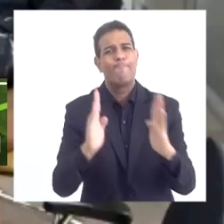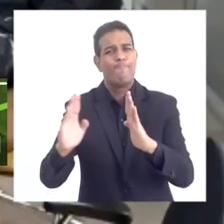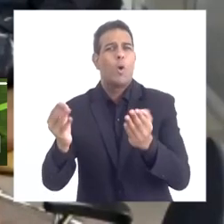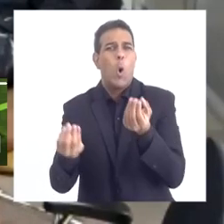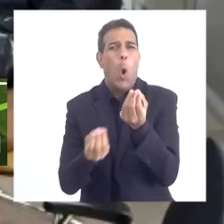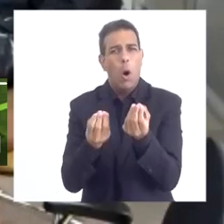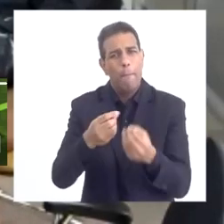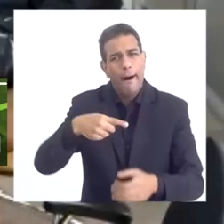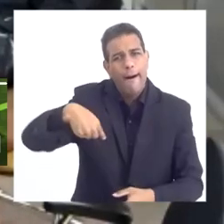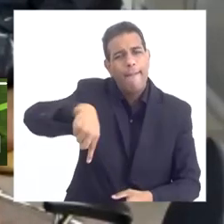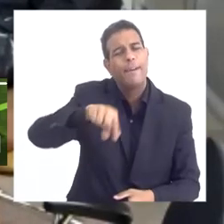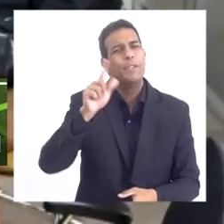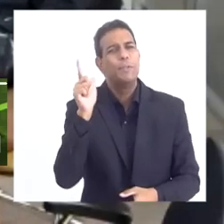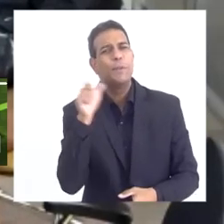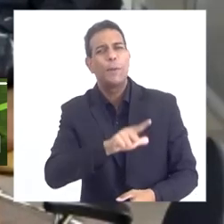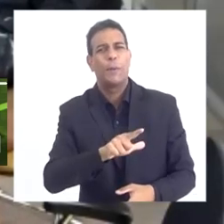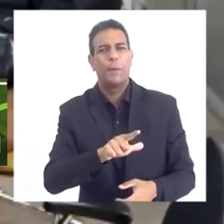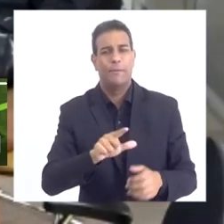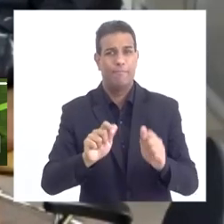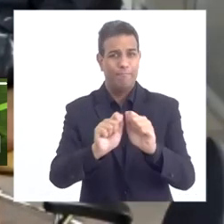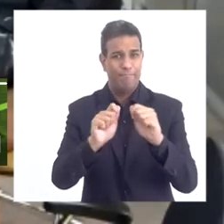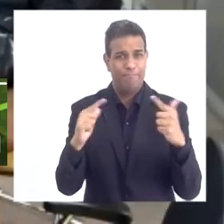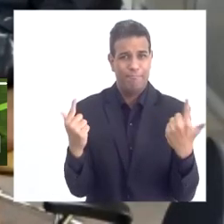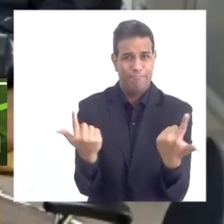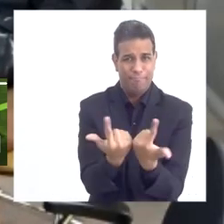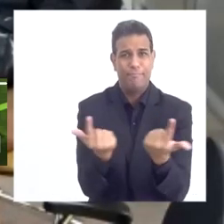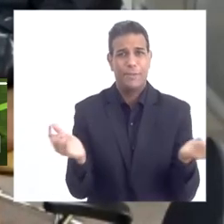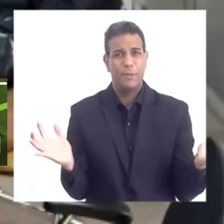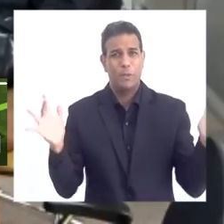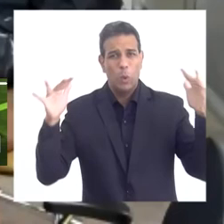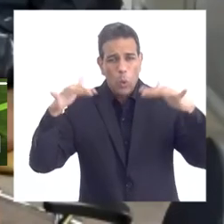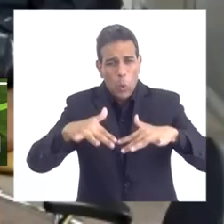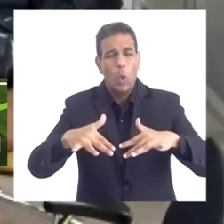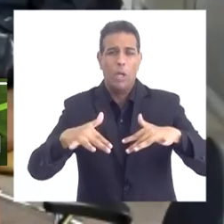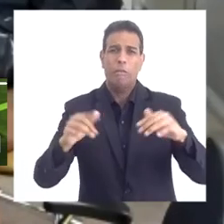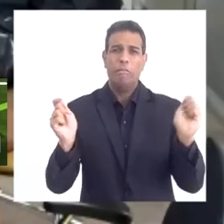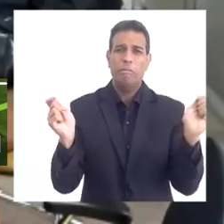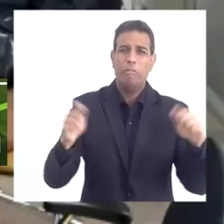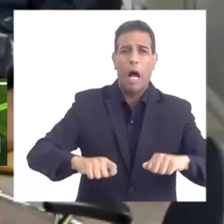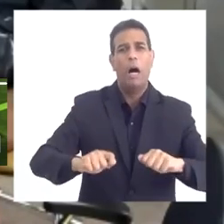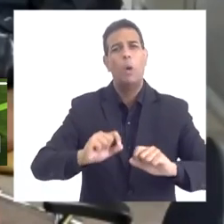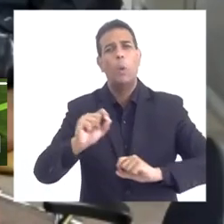Obviamente que a Assembleia Legislativa